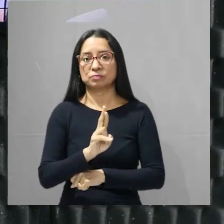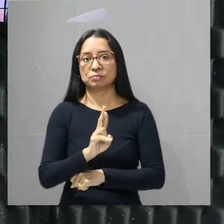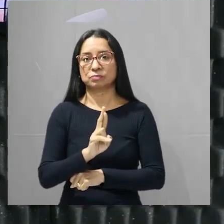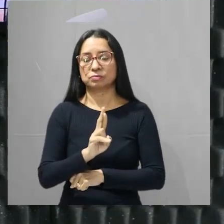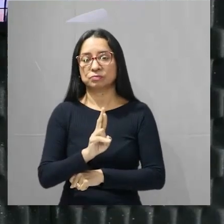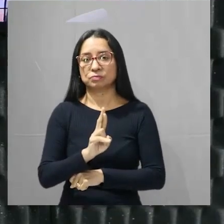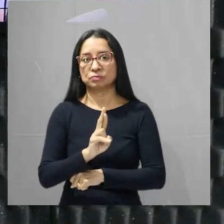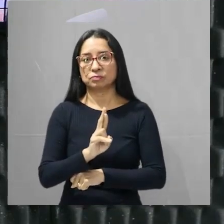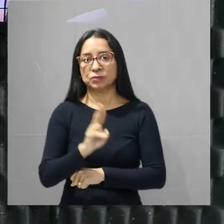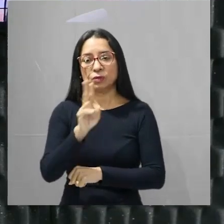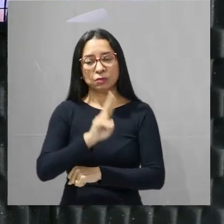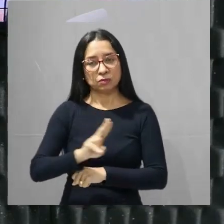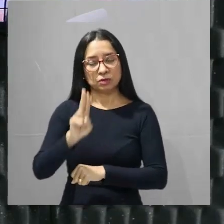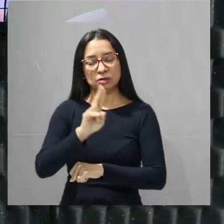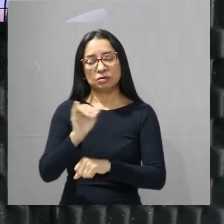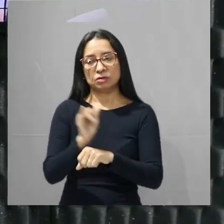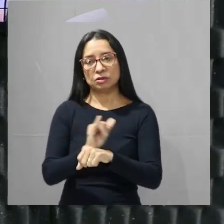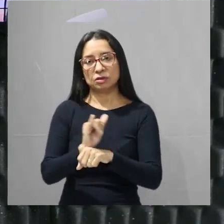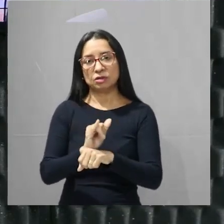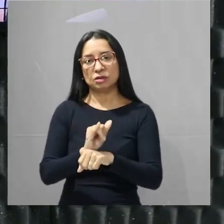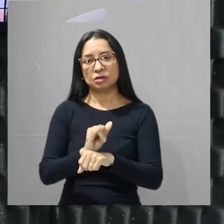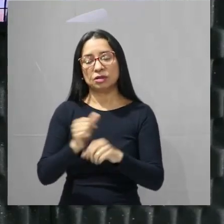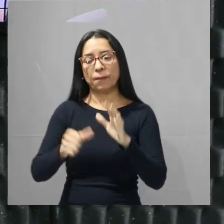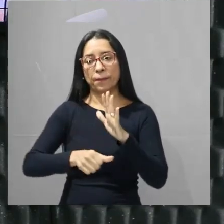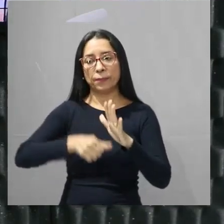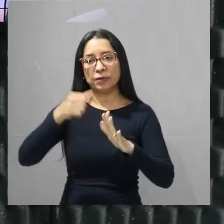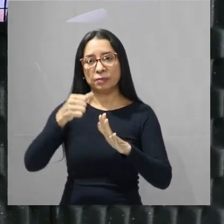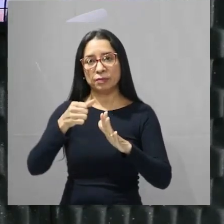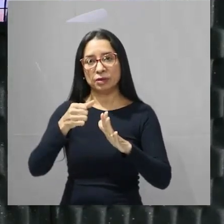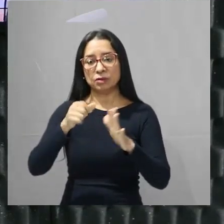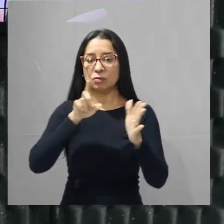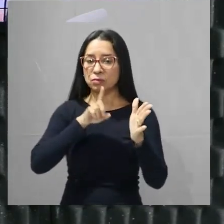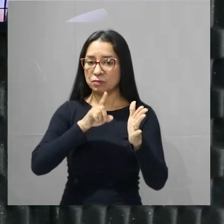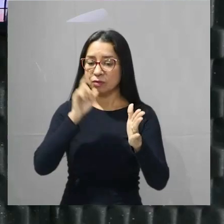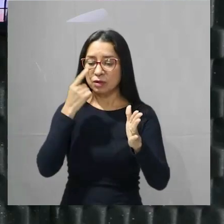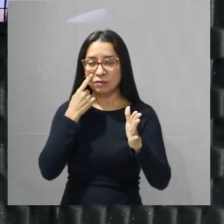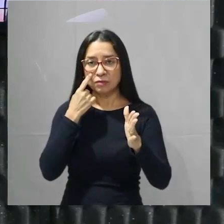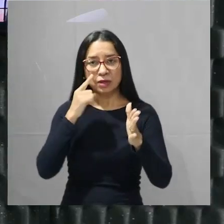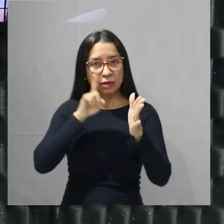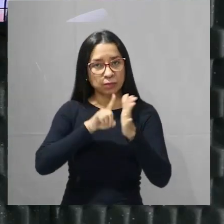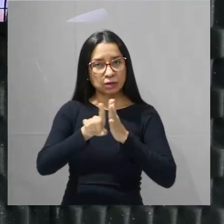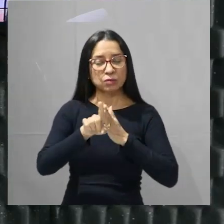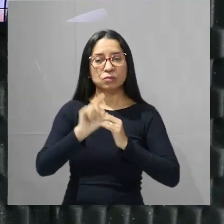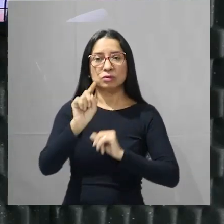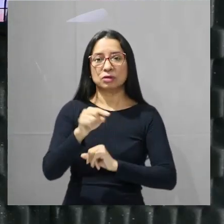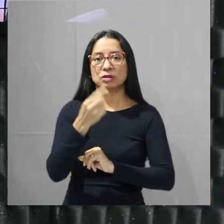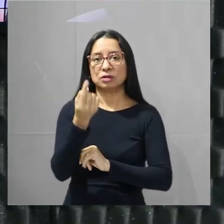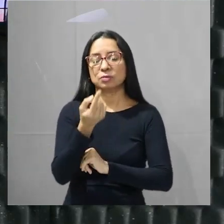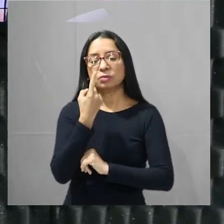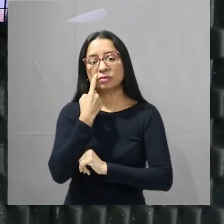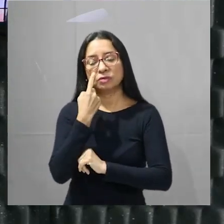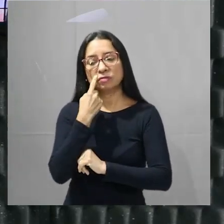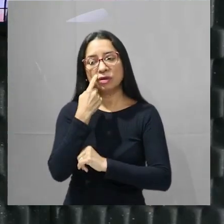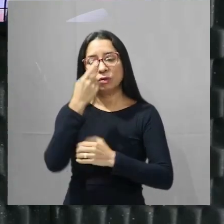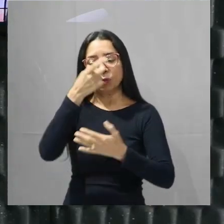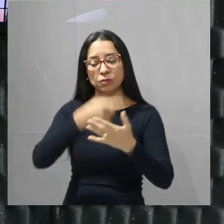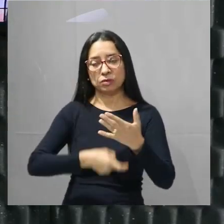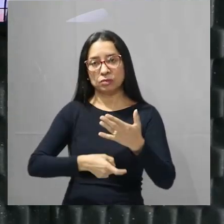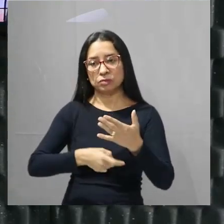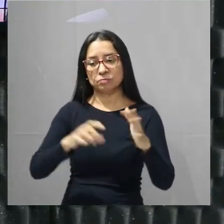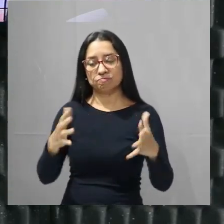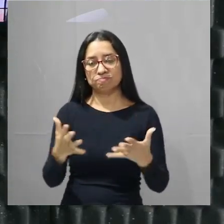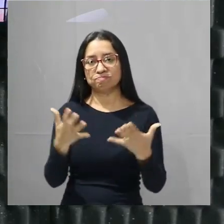gente está utilizando a estratégia de primeiro analisar o comando e depois partirmos, né, para o texto motivador. Já falei